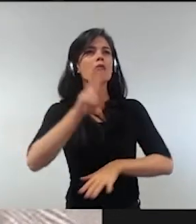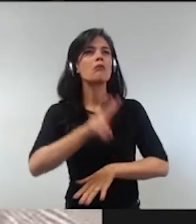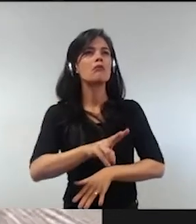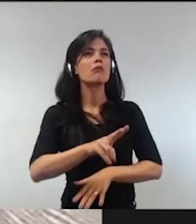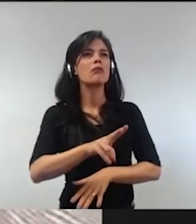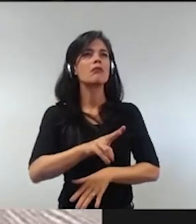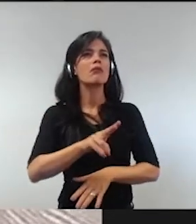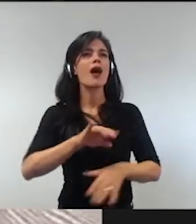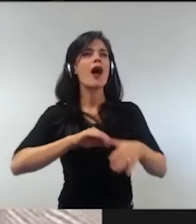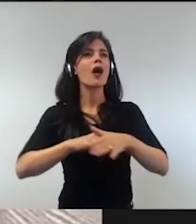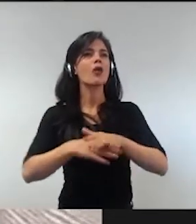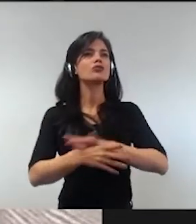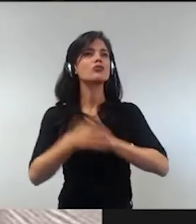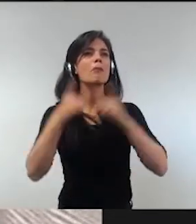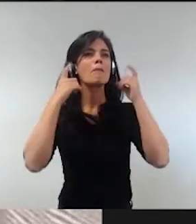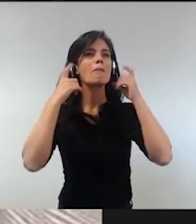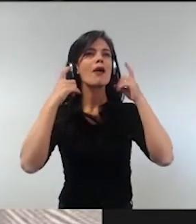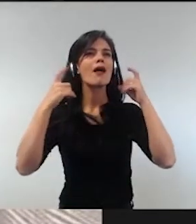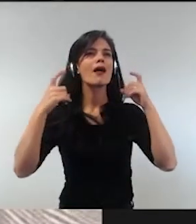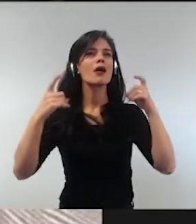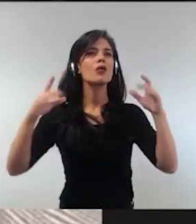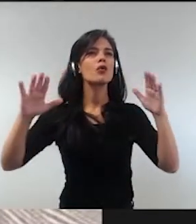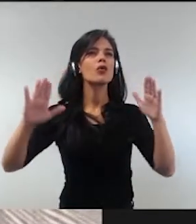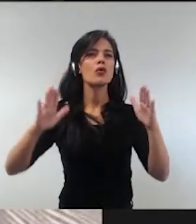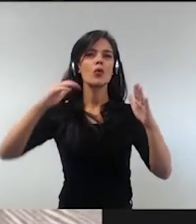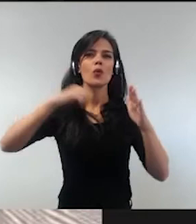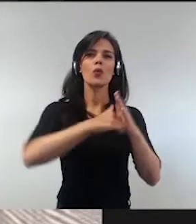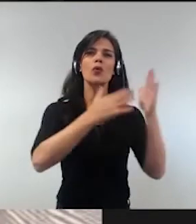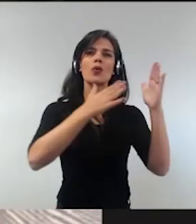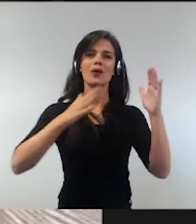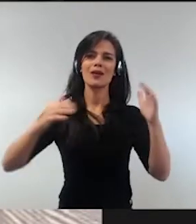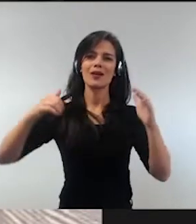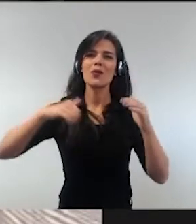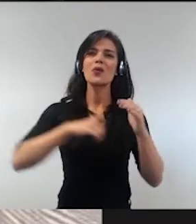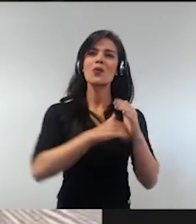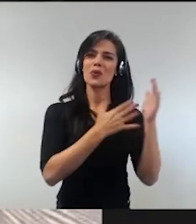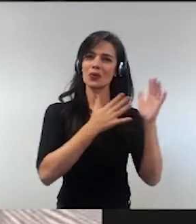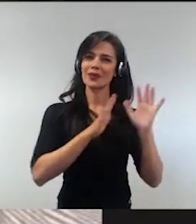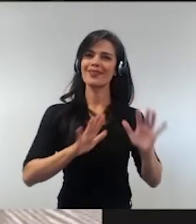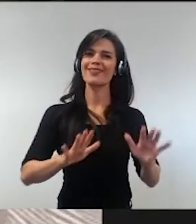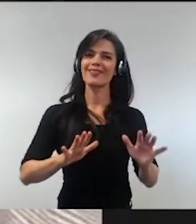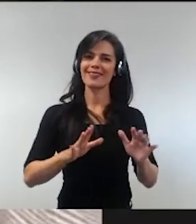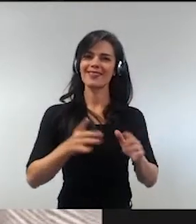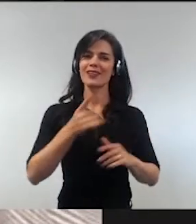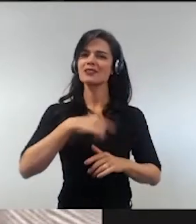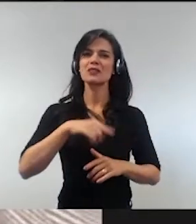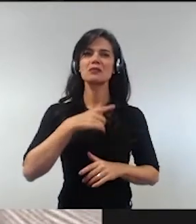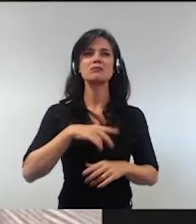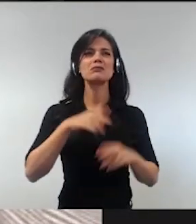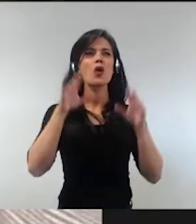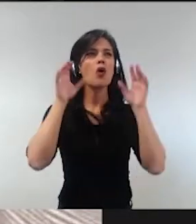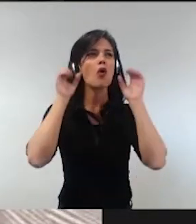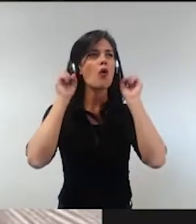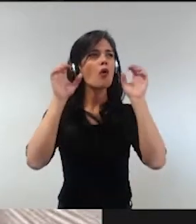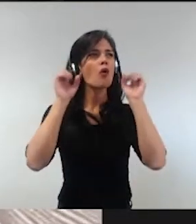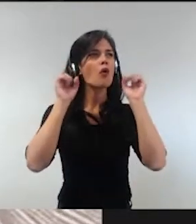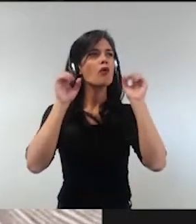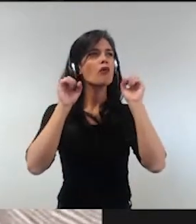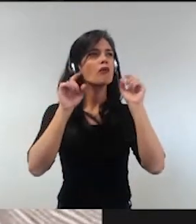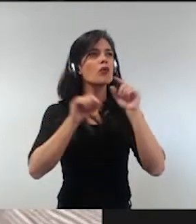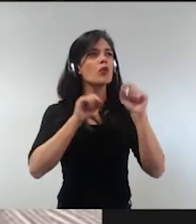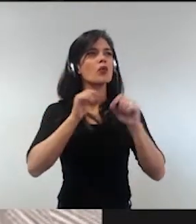ouve. Não? E uma prova disso é que nós, em geral, não ouvimos aquilo que nós